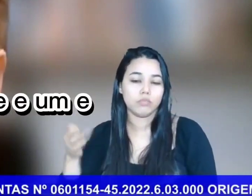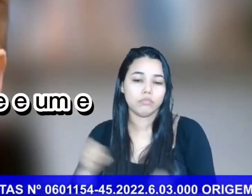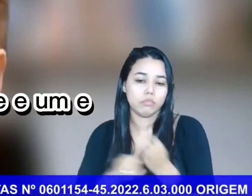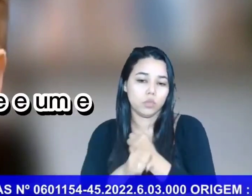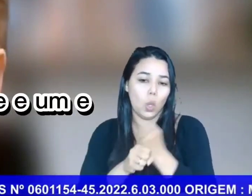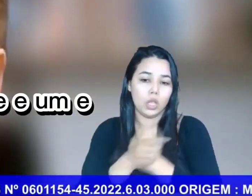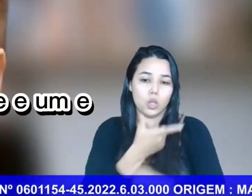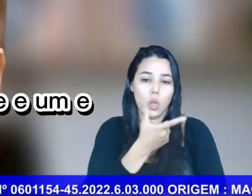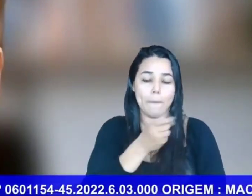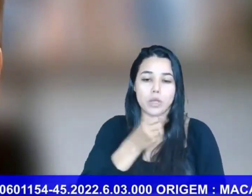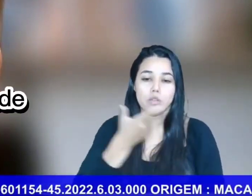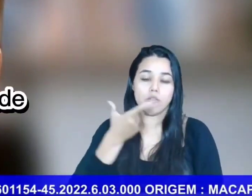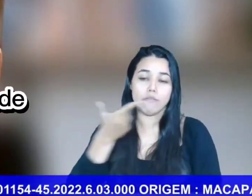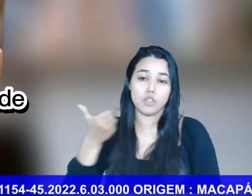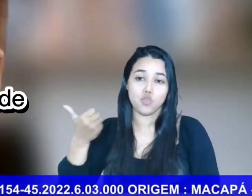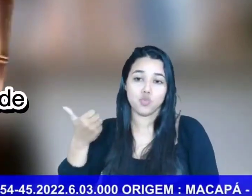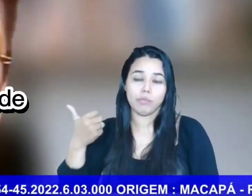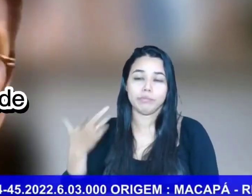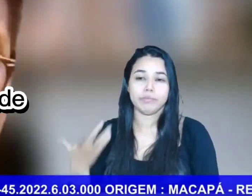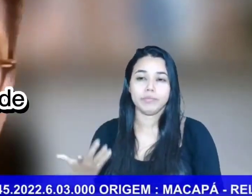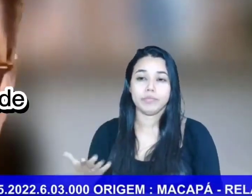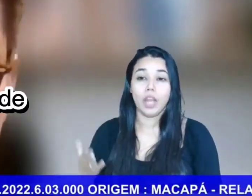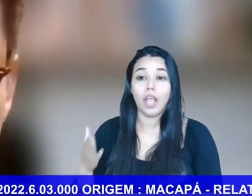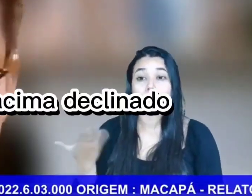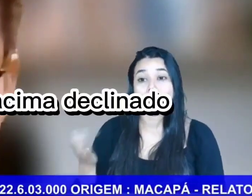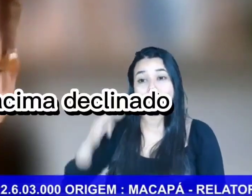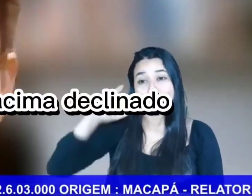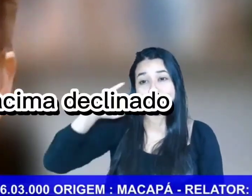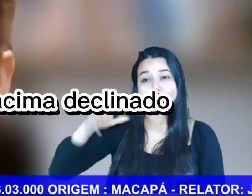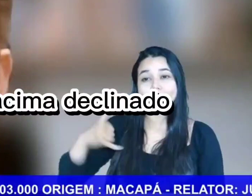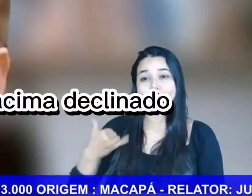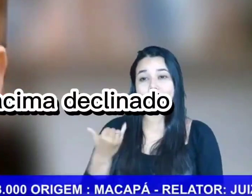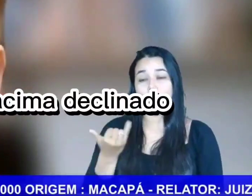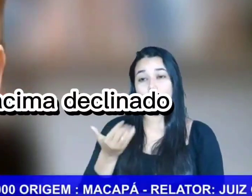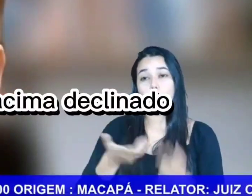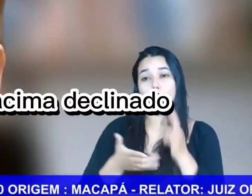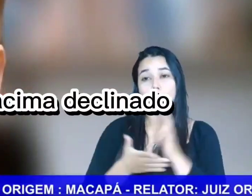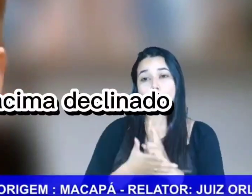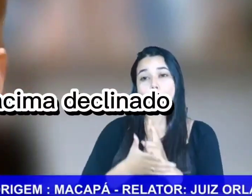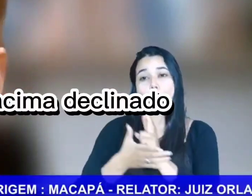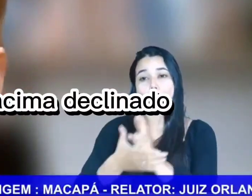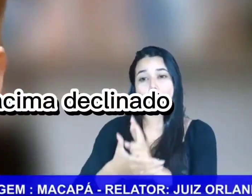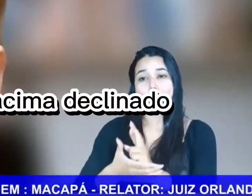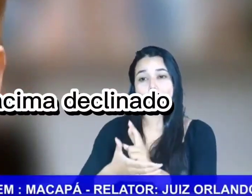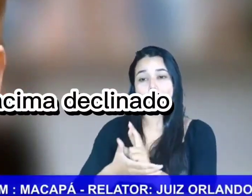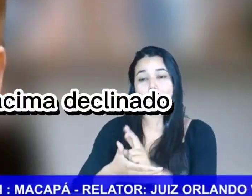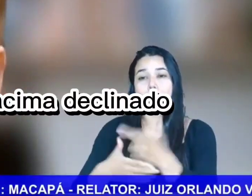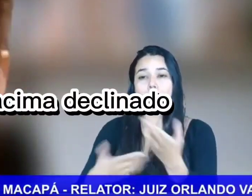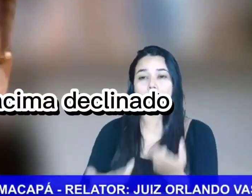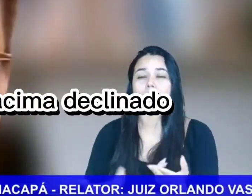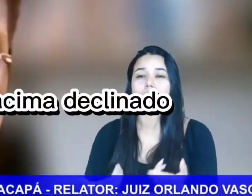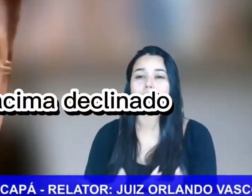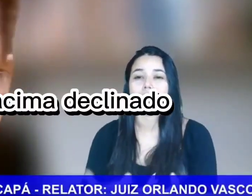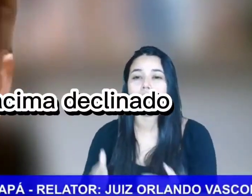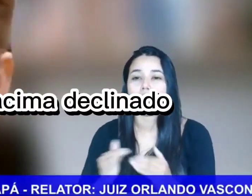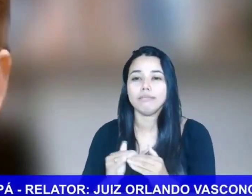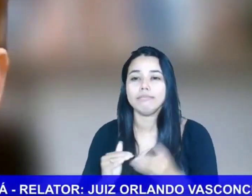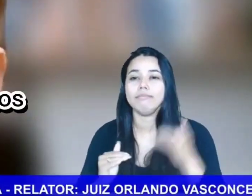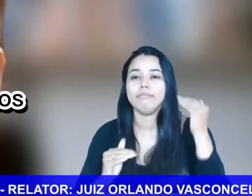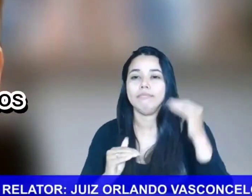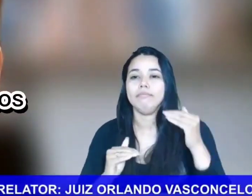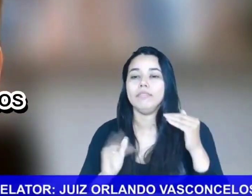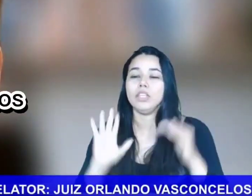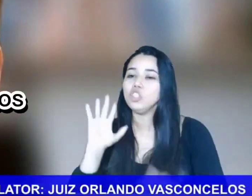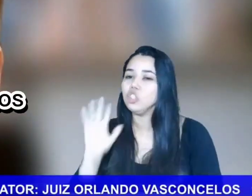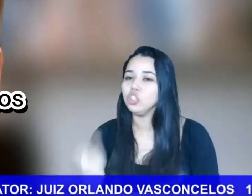2021. E, naquela oportunidade, o relator do acórdão acima declinado, que